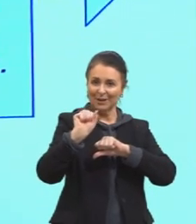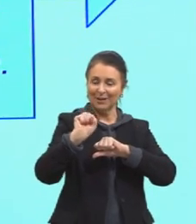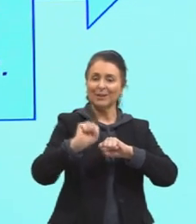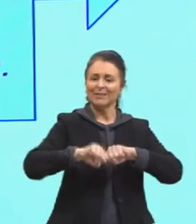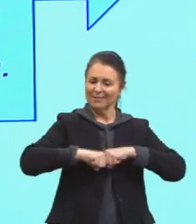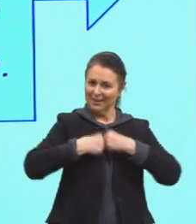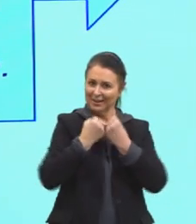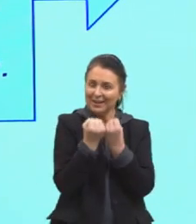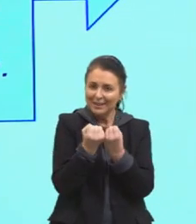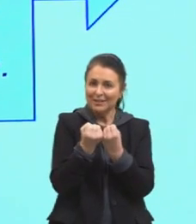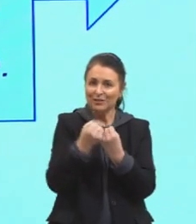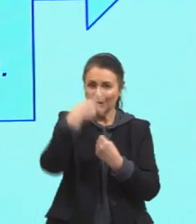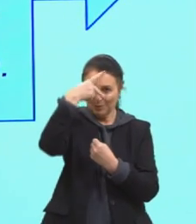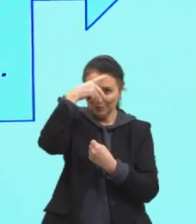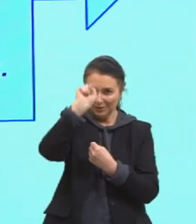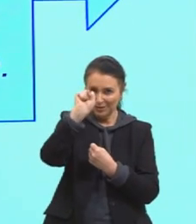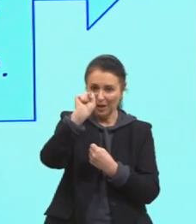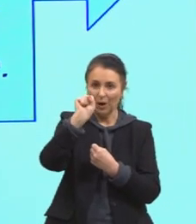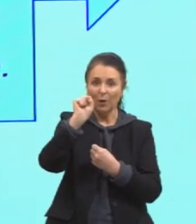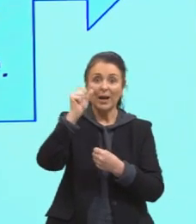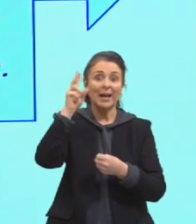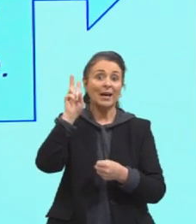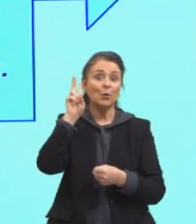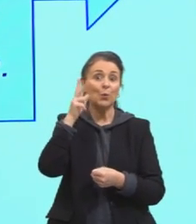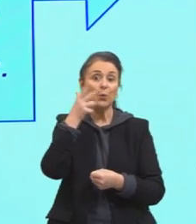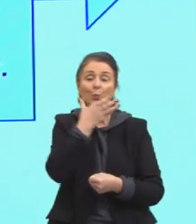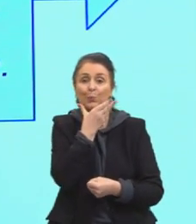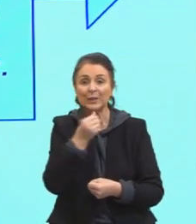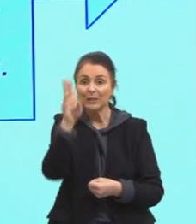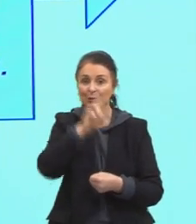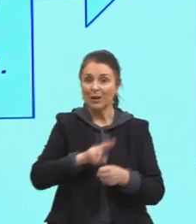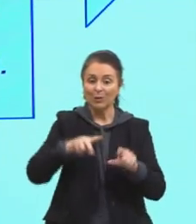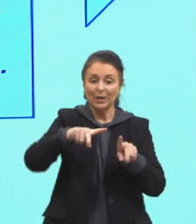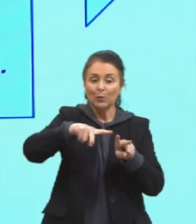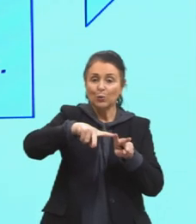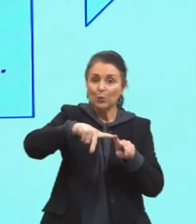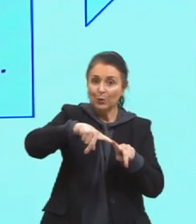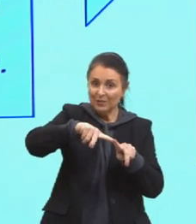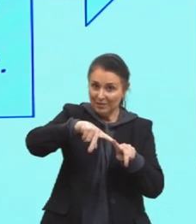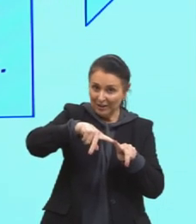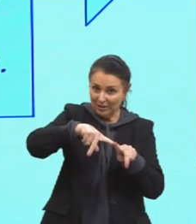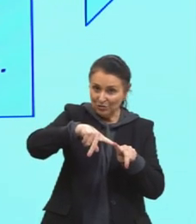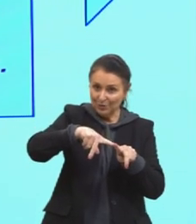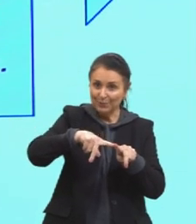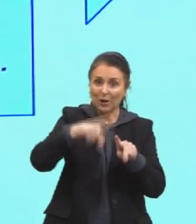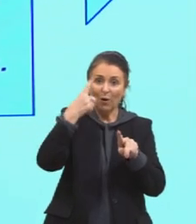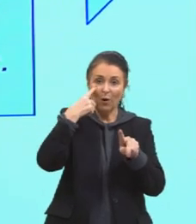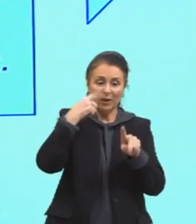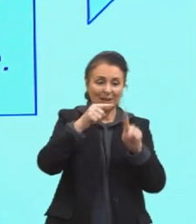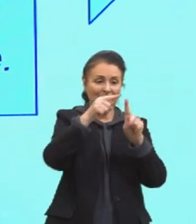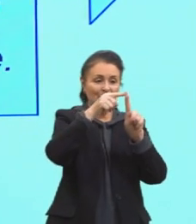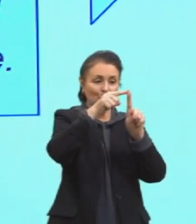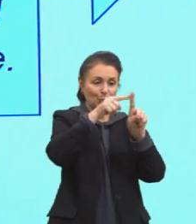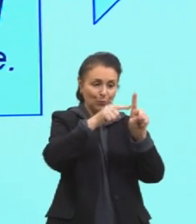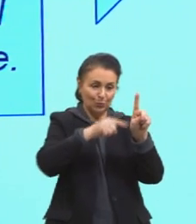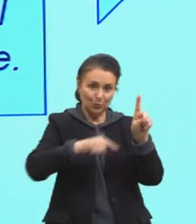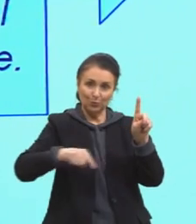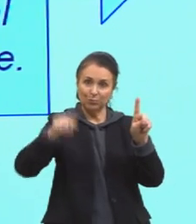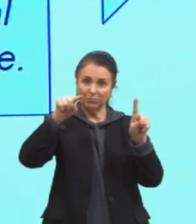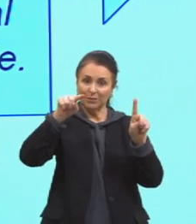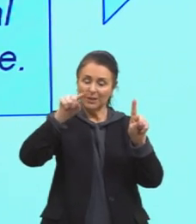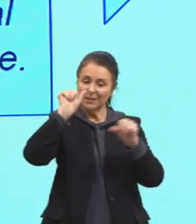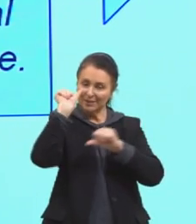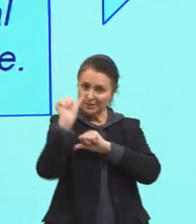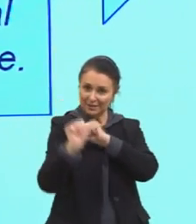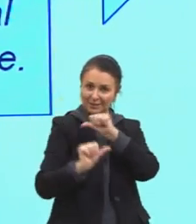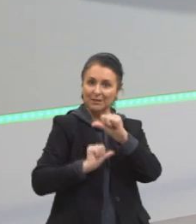tá parado aqui em cima com o skate ele tem uma energia potencial e logo né ele vai descer essa energia potencial dele se transforma